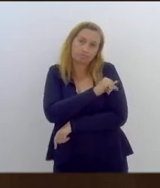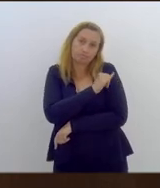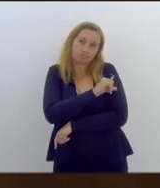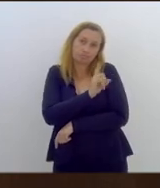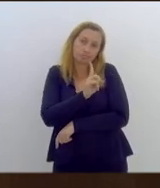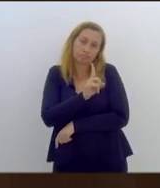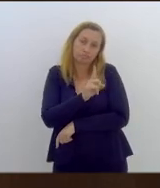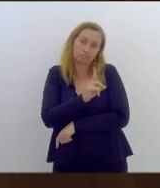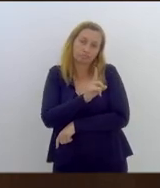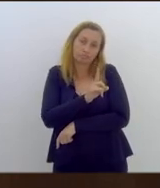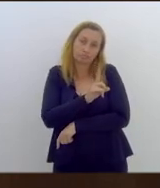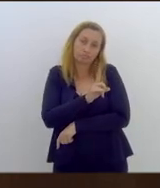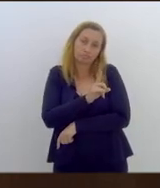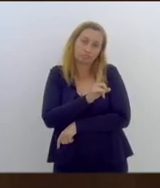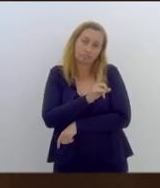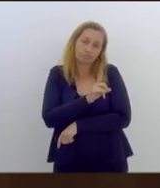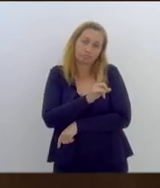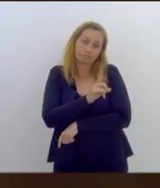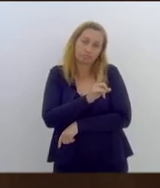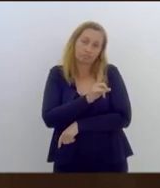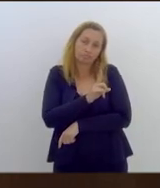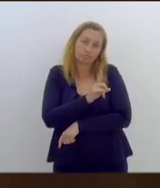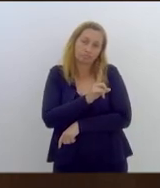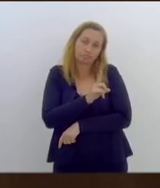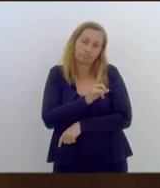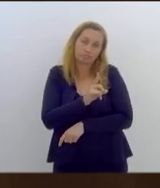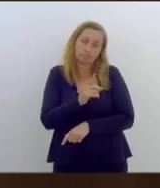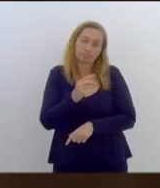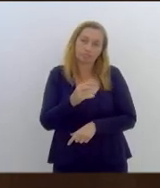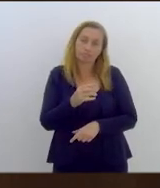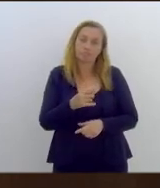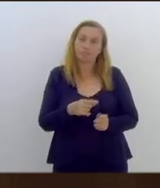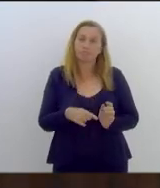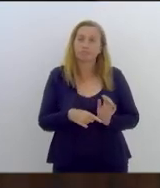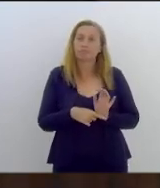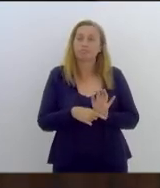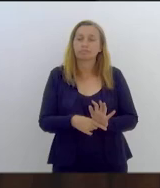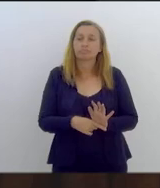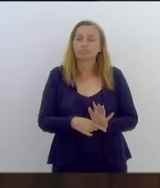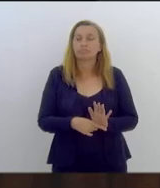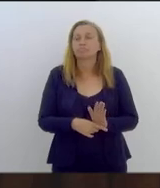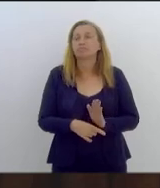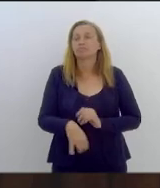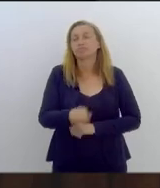não estaria em regime de recuperação fiscal.